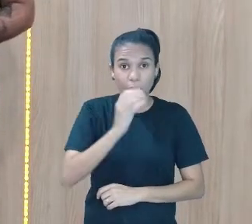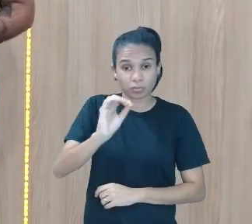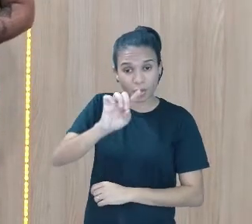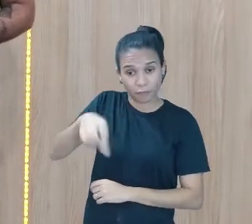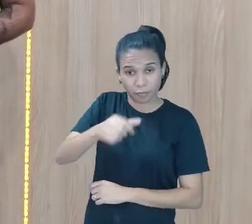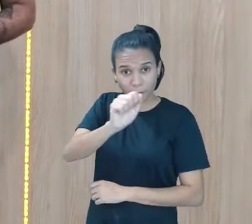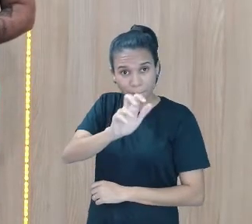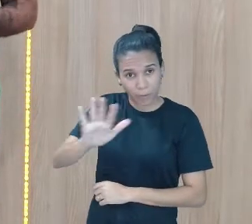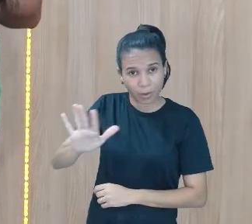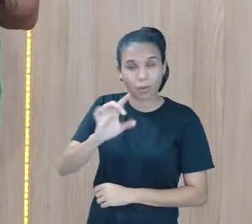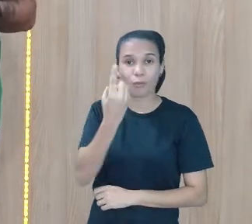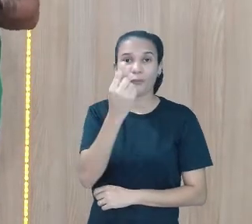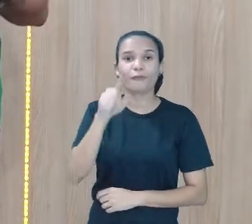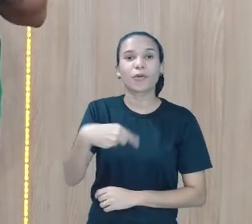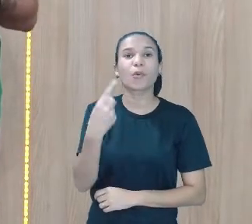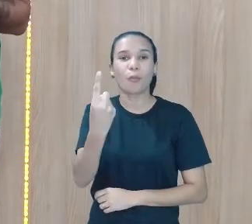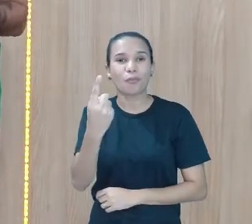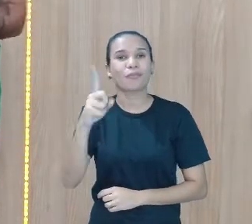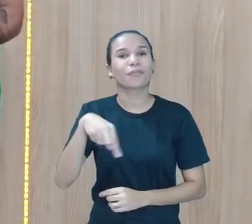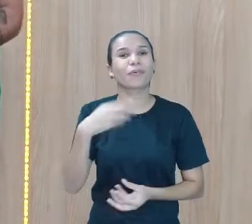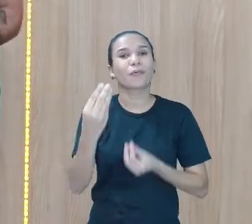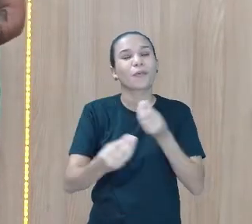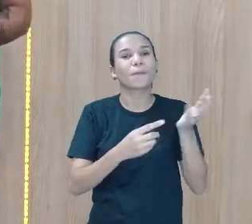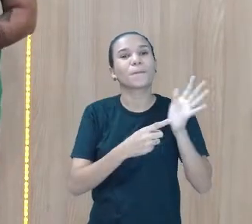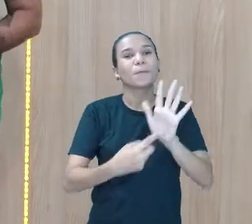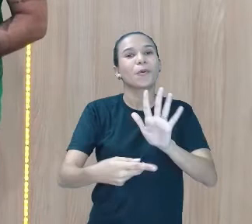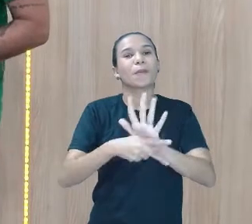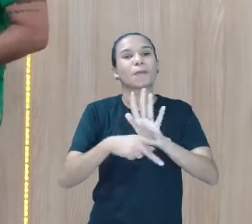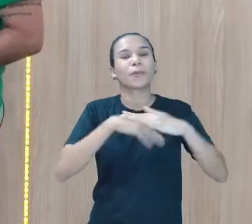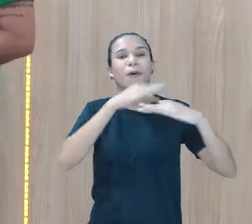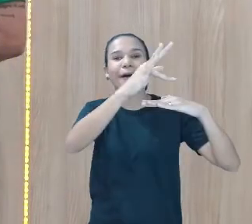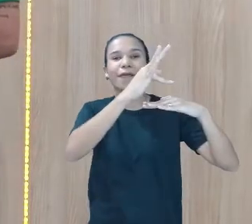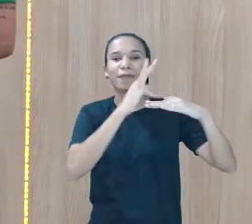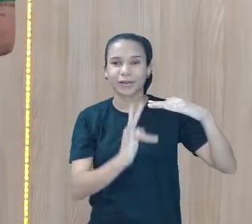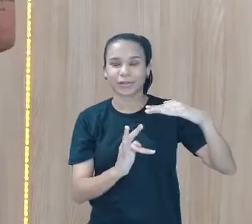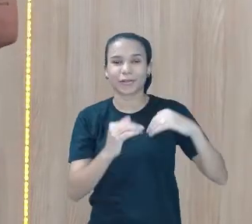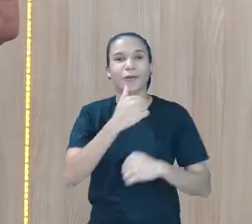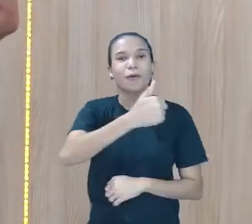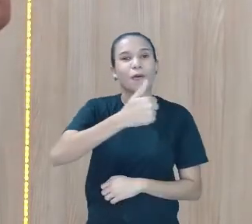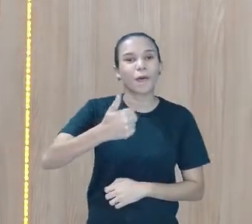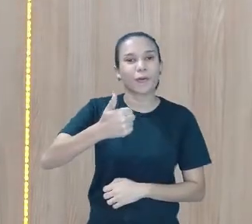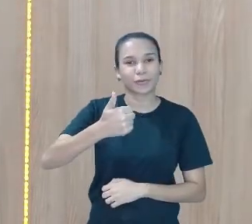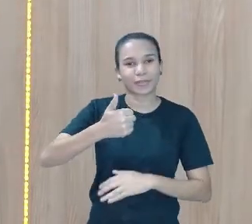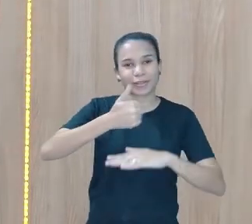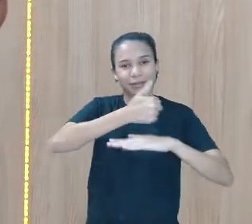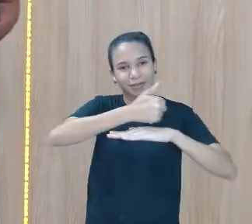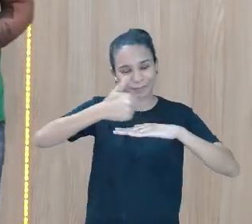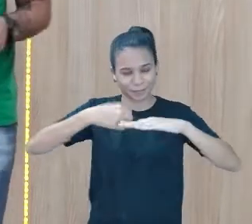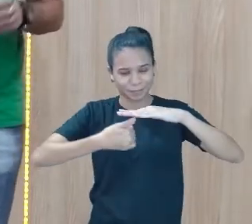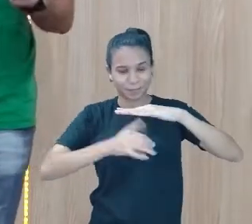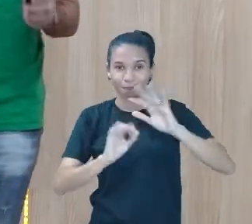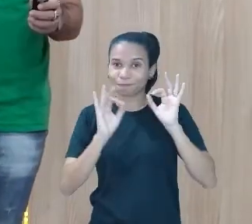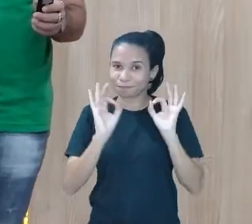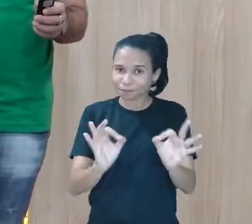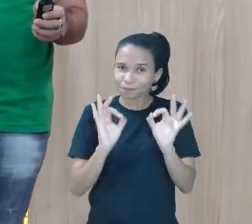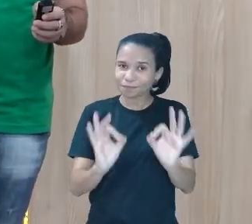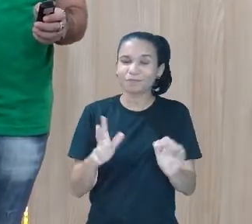decimal 1,1, ele é a representação decimal da fração 11 sobre 10, tá certo?